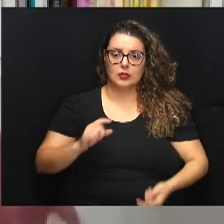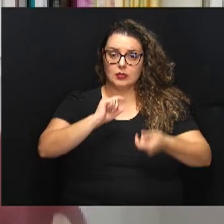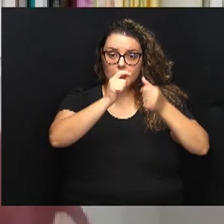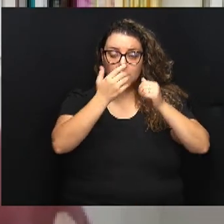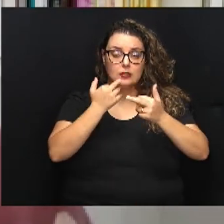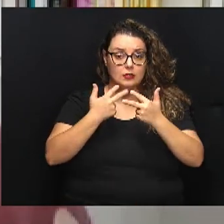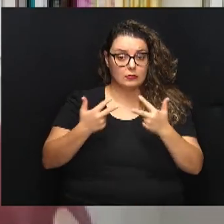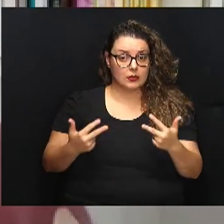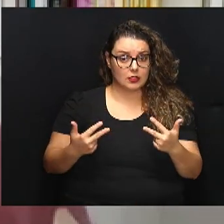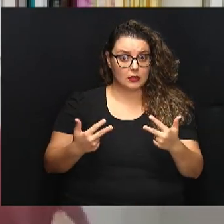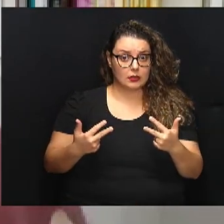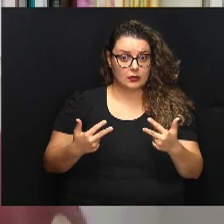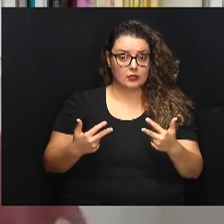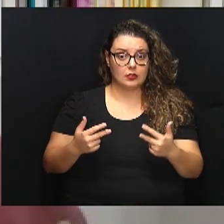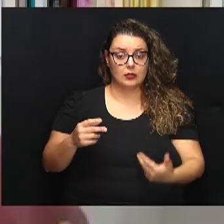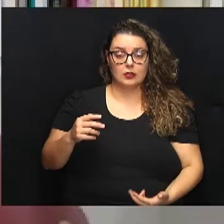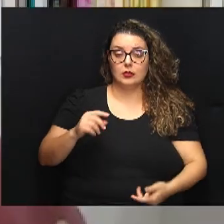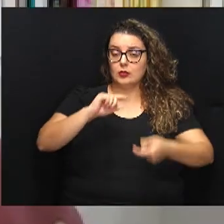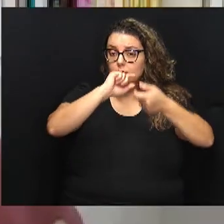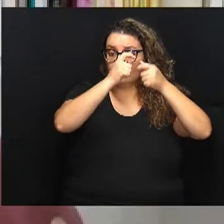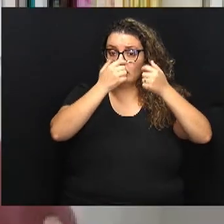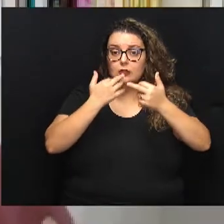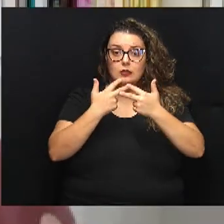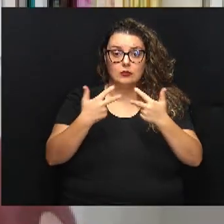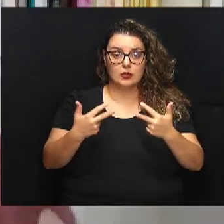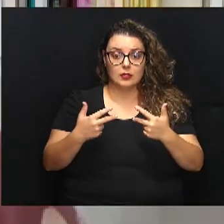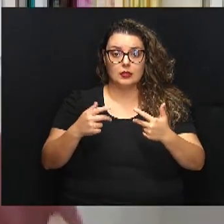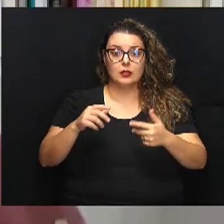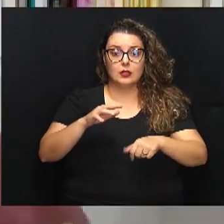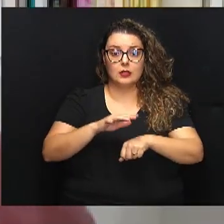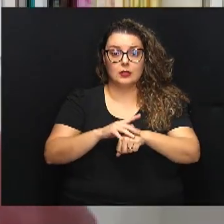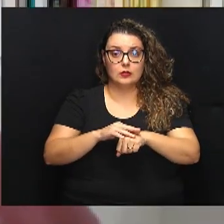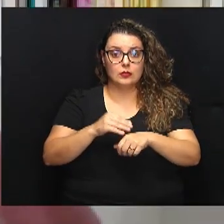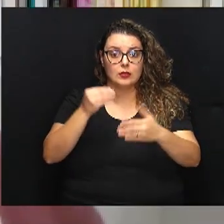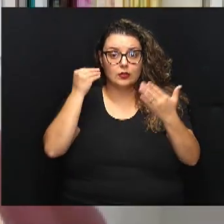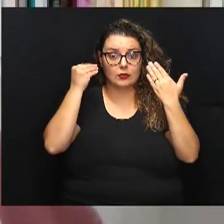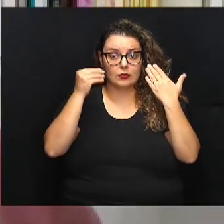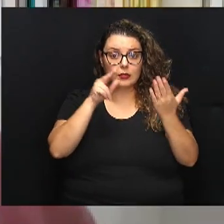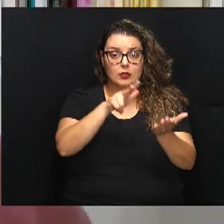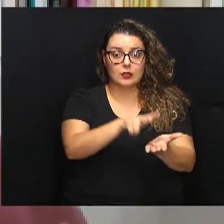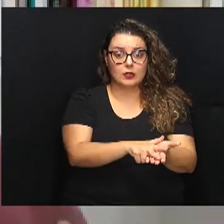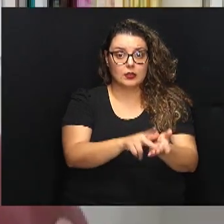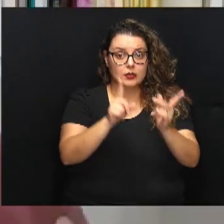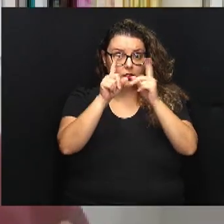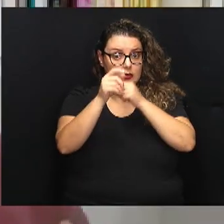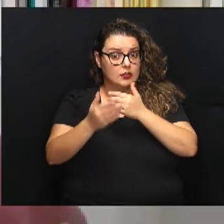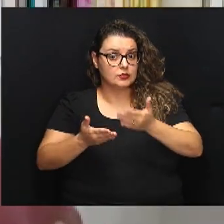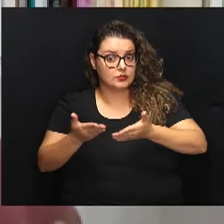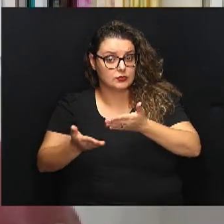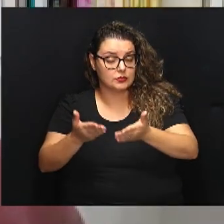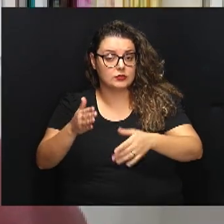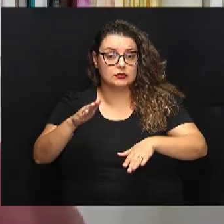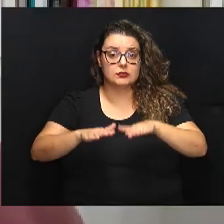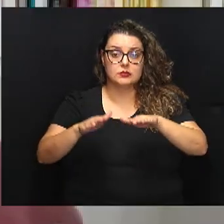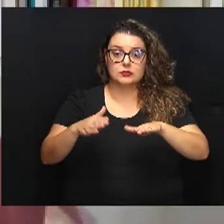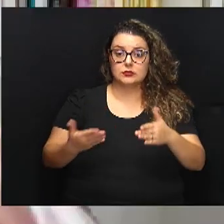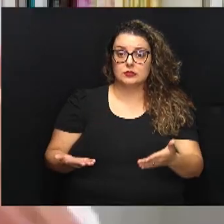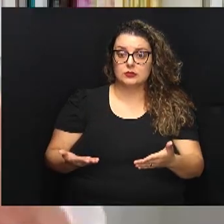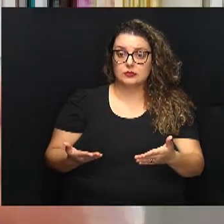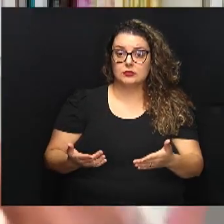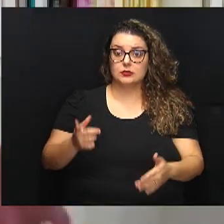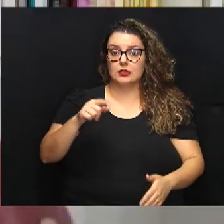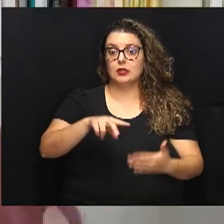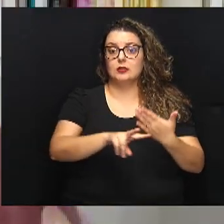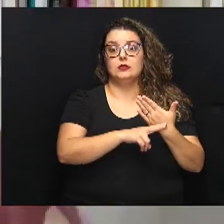são os transtornos alimentares, são doenças psiquiátricas muito difíceis de tratar, e muitas vezes vem